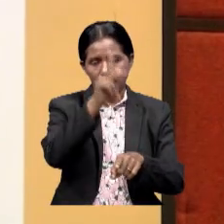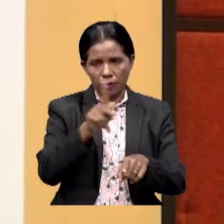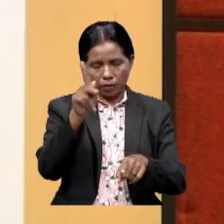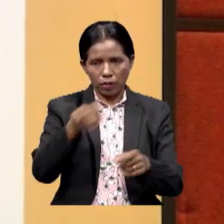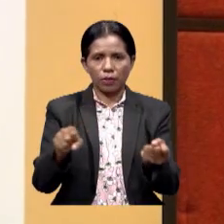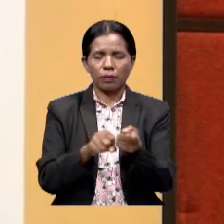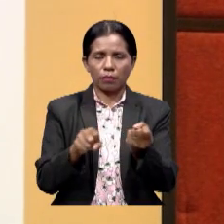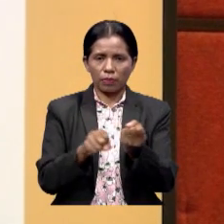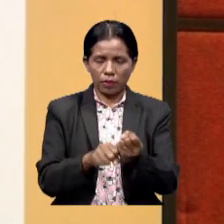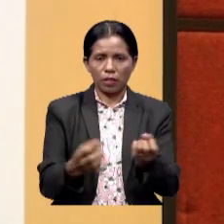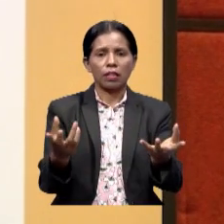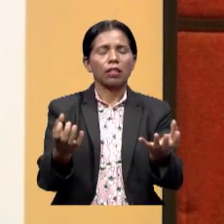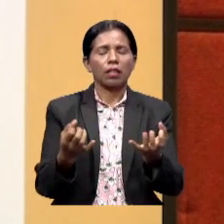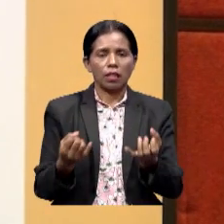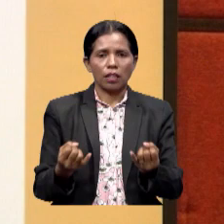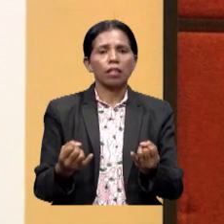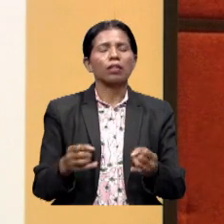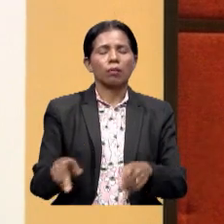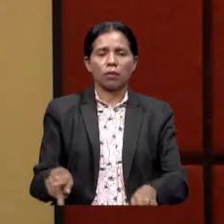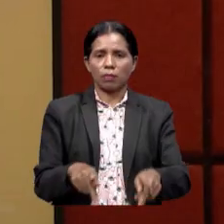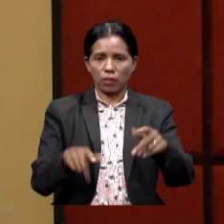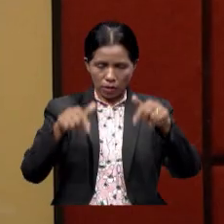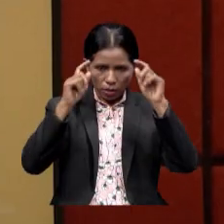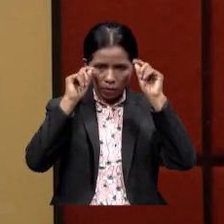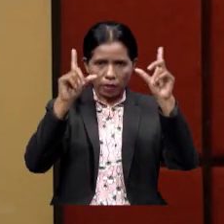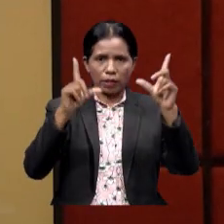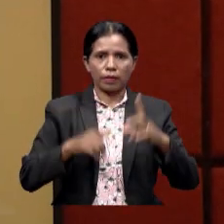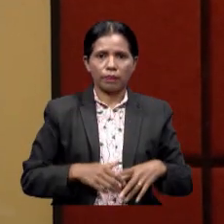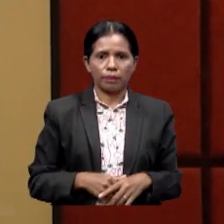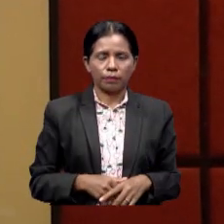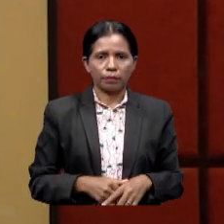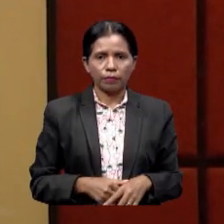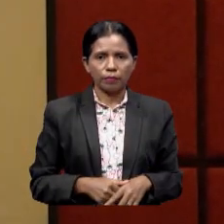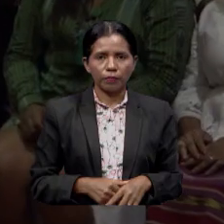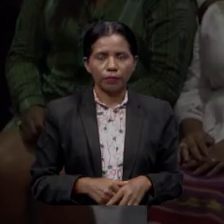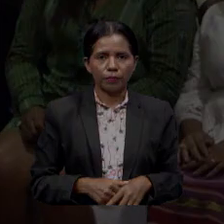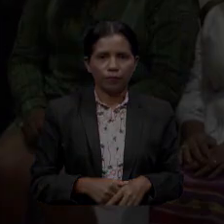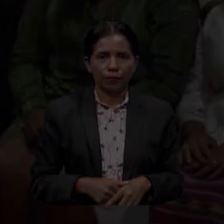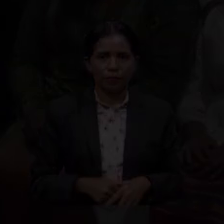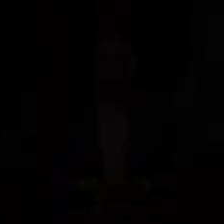kontribui ba interesse publiku e Timor Leste. Dulcia da Costa, Aderito Ximenes, ZMN.